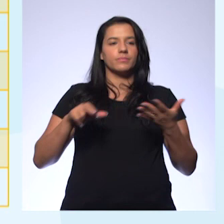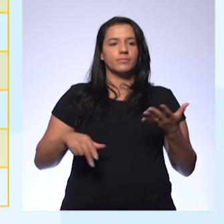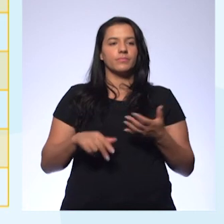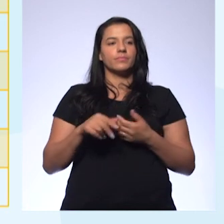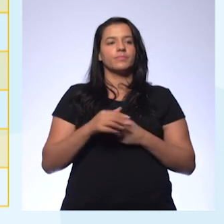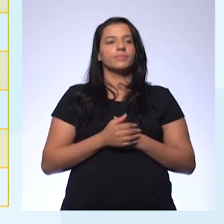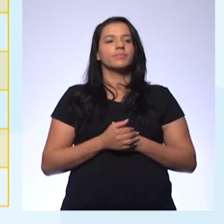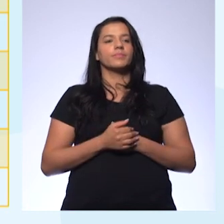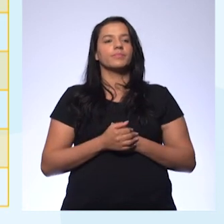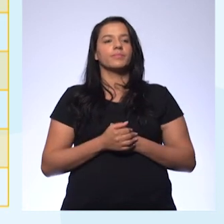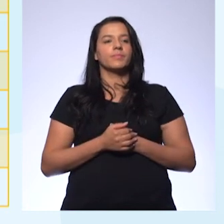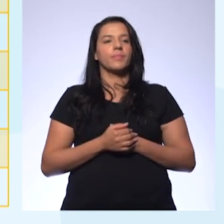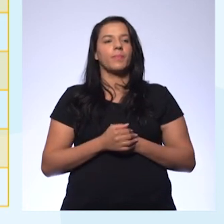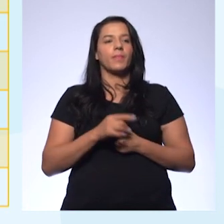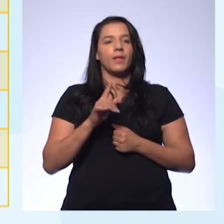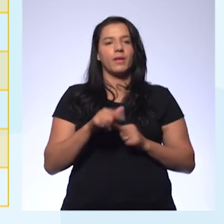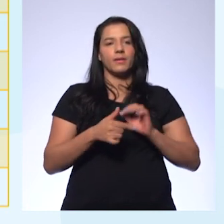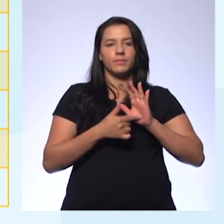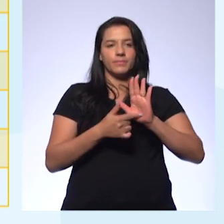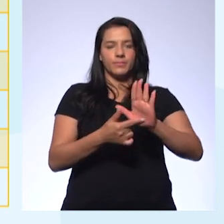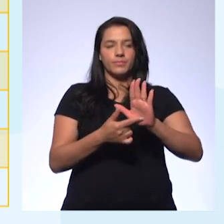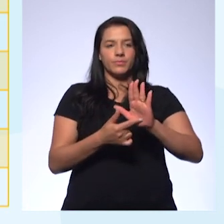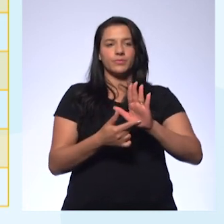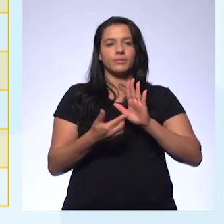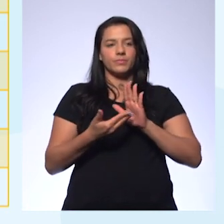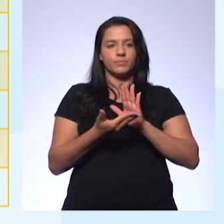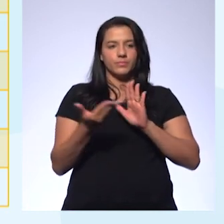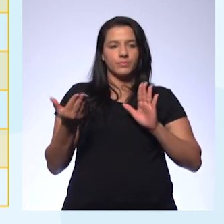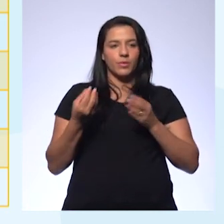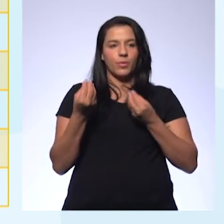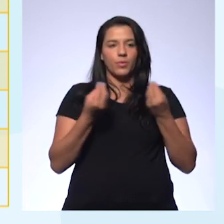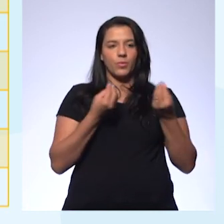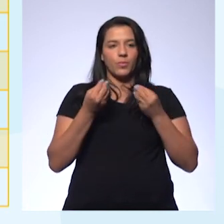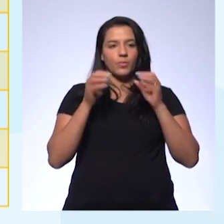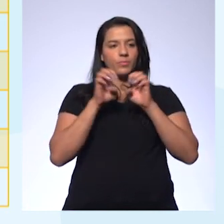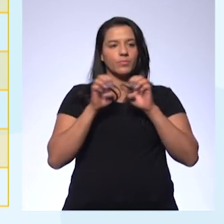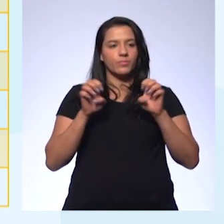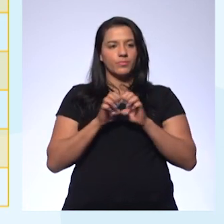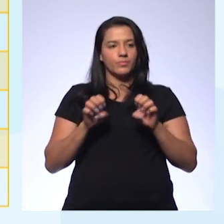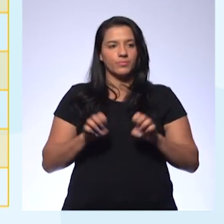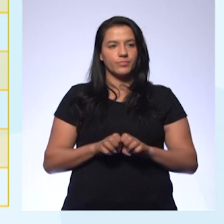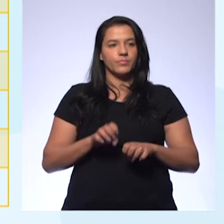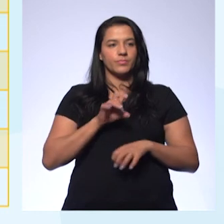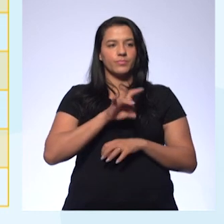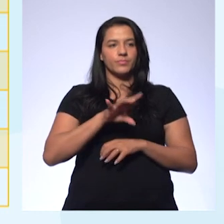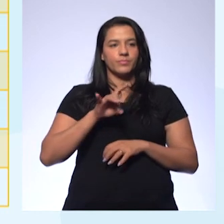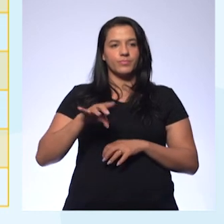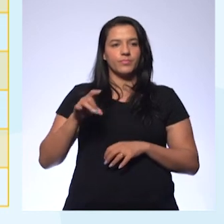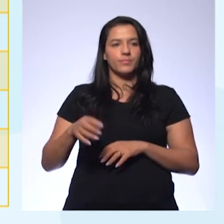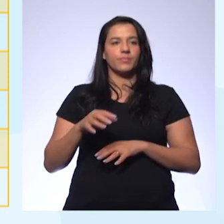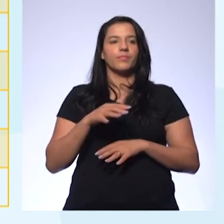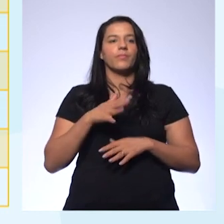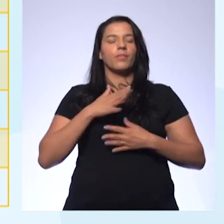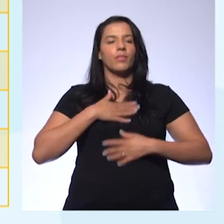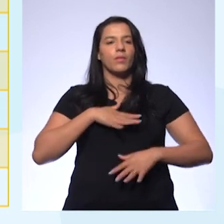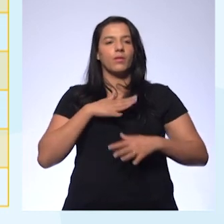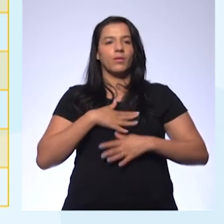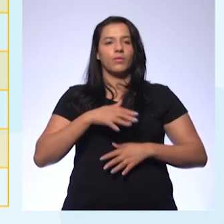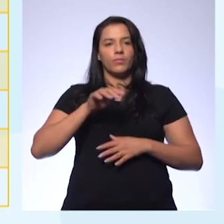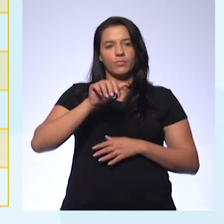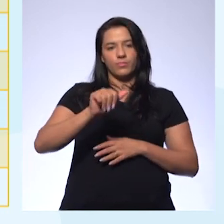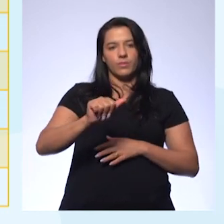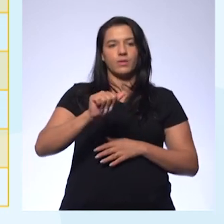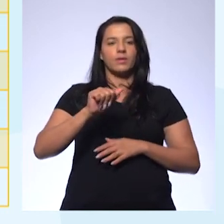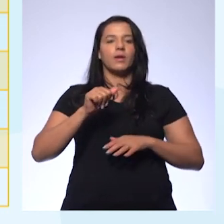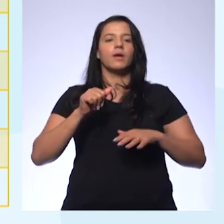C2H6O. Aí ele dá as propriedades físicas deles, né? O estado físico, nas condições ambientes, o A é líquido